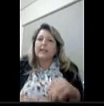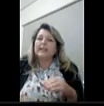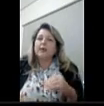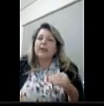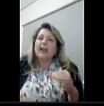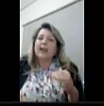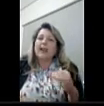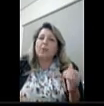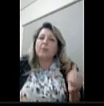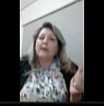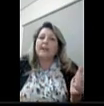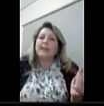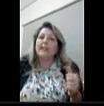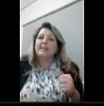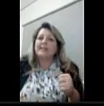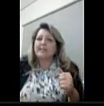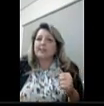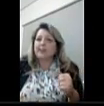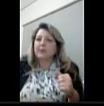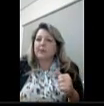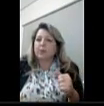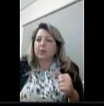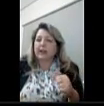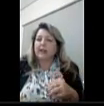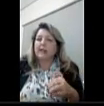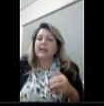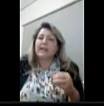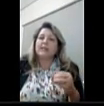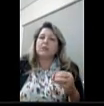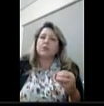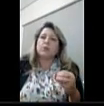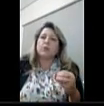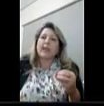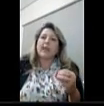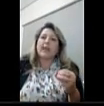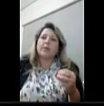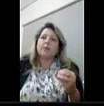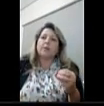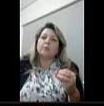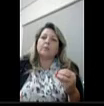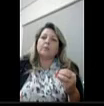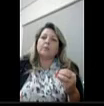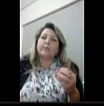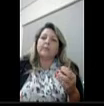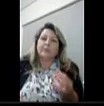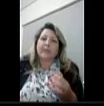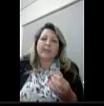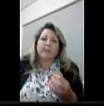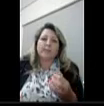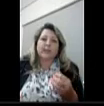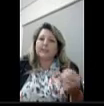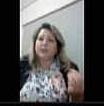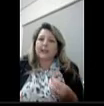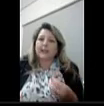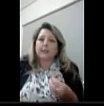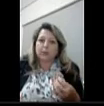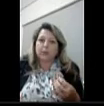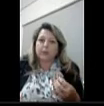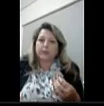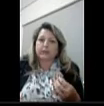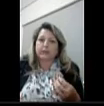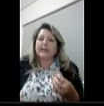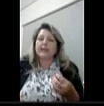Então, é acompanhar esse desempenho escolar. Isso é um feedback importante para